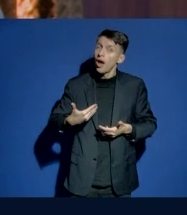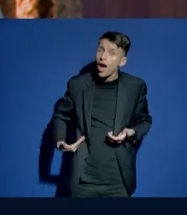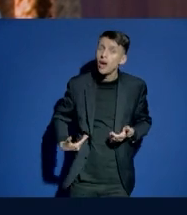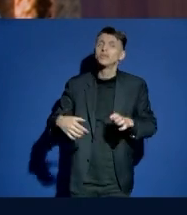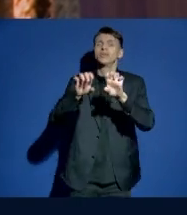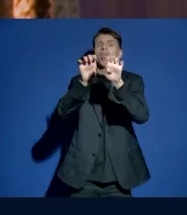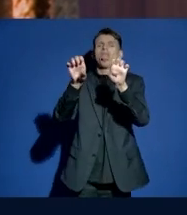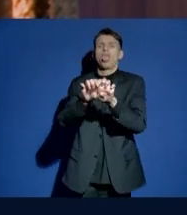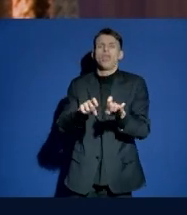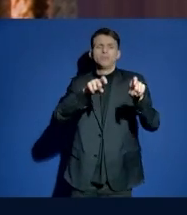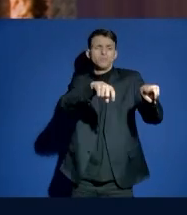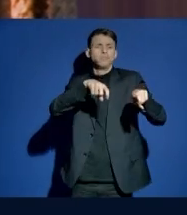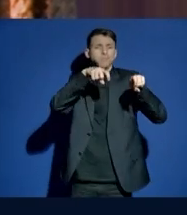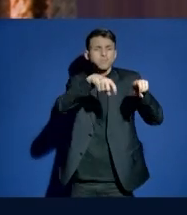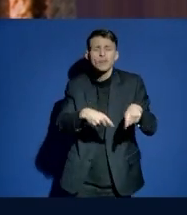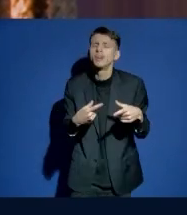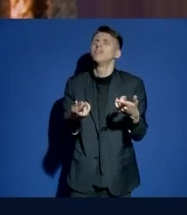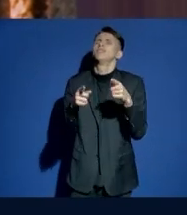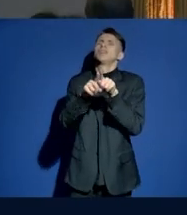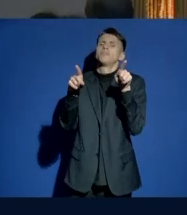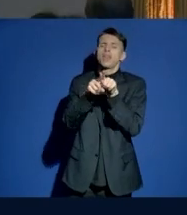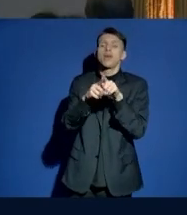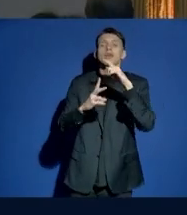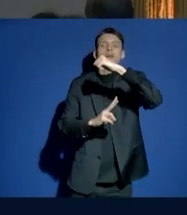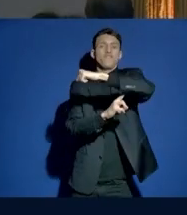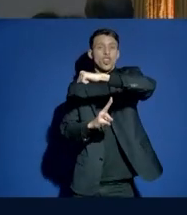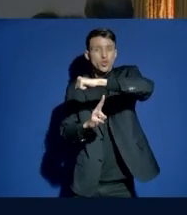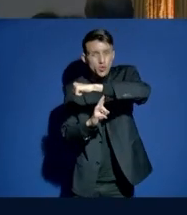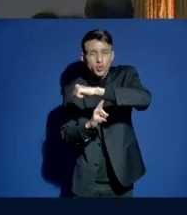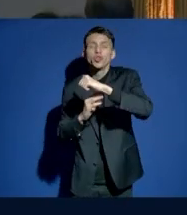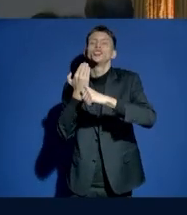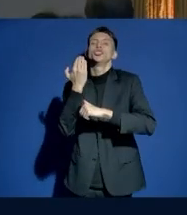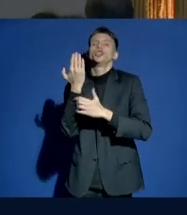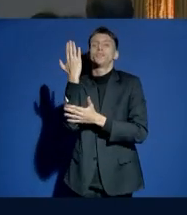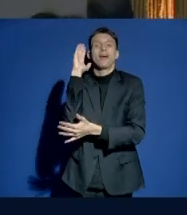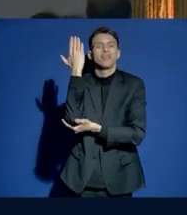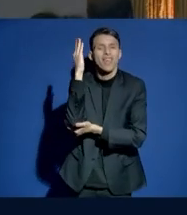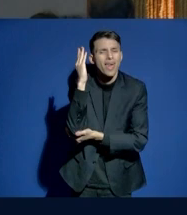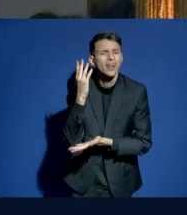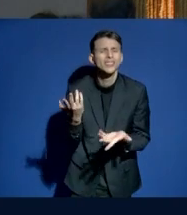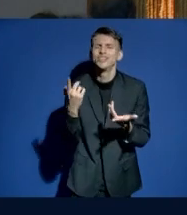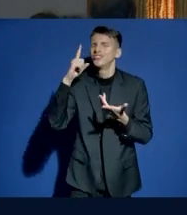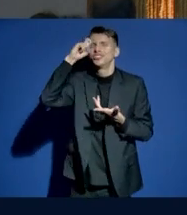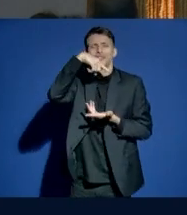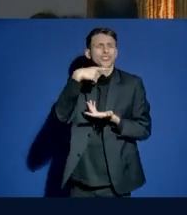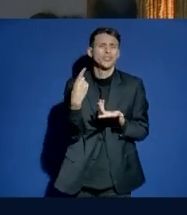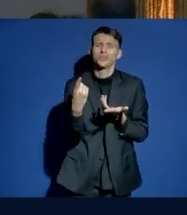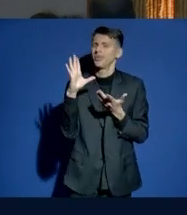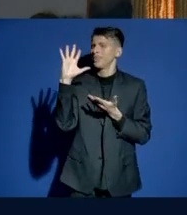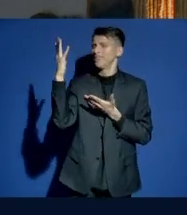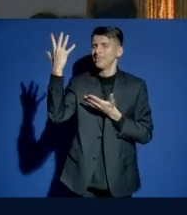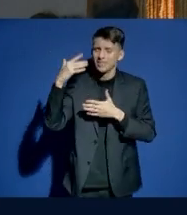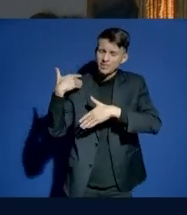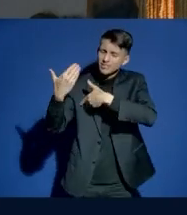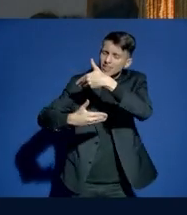infraestruturas precárias ponte de madeiras todas essas grandes dificuldades elas criam dificuldades que chegam na porta